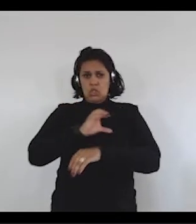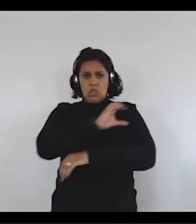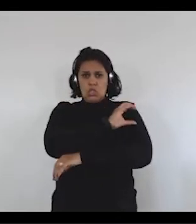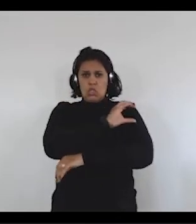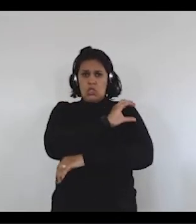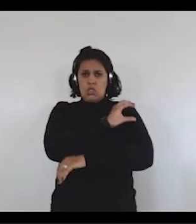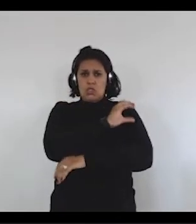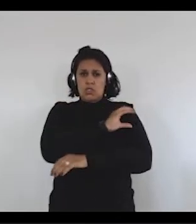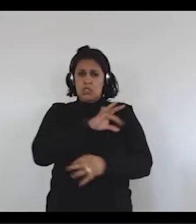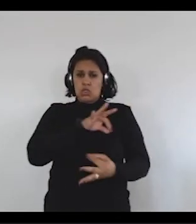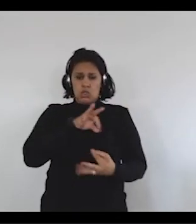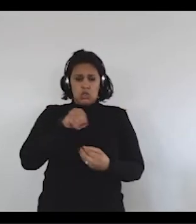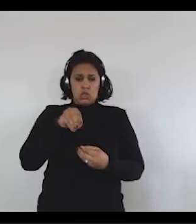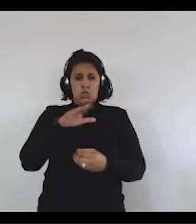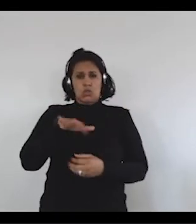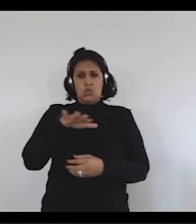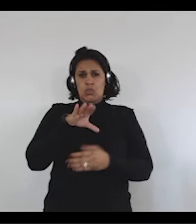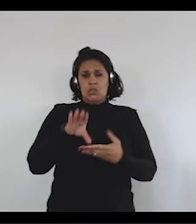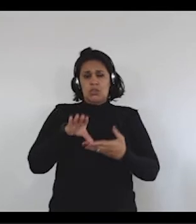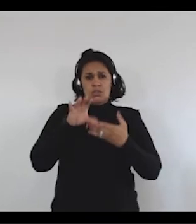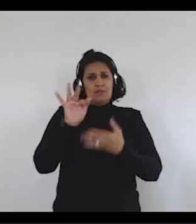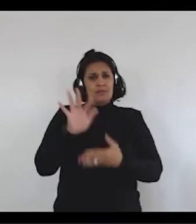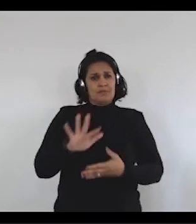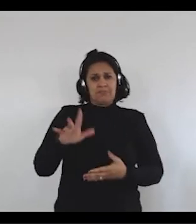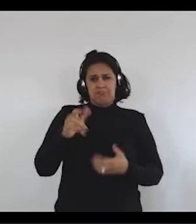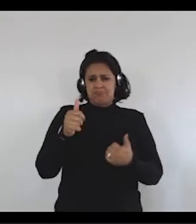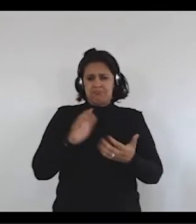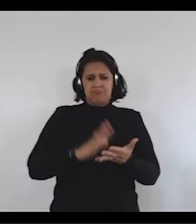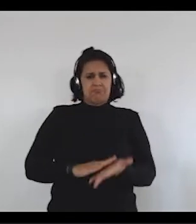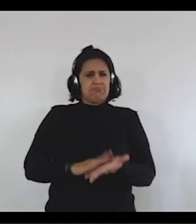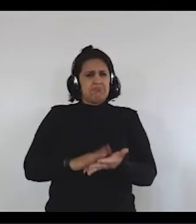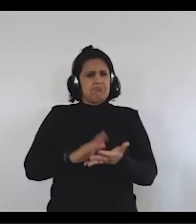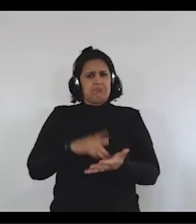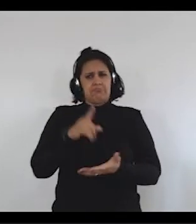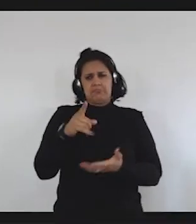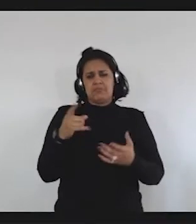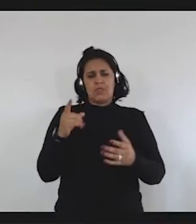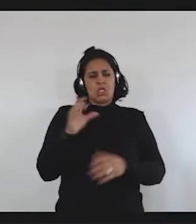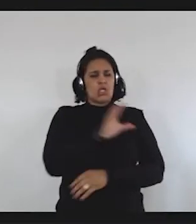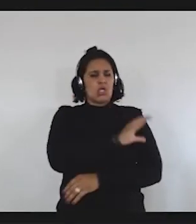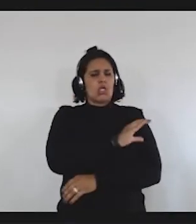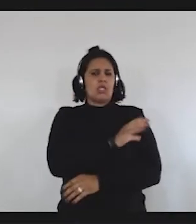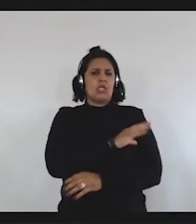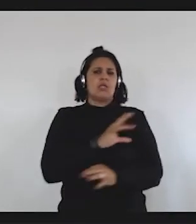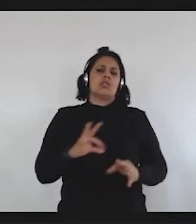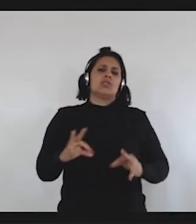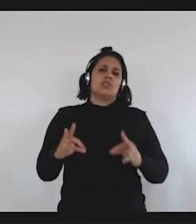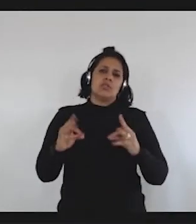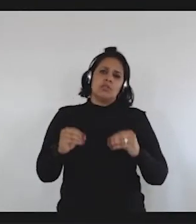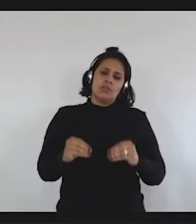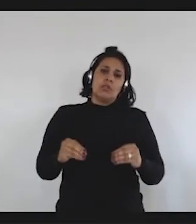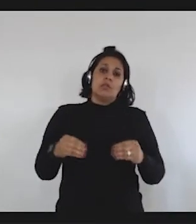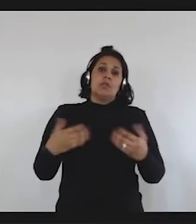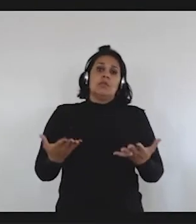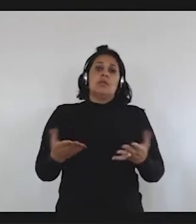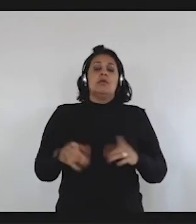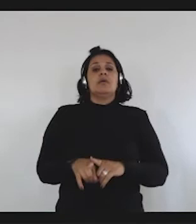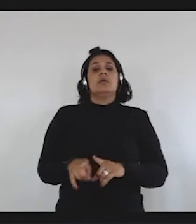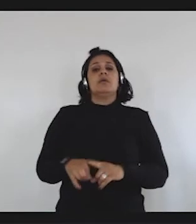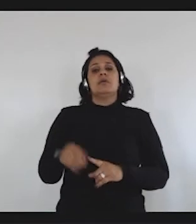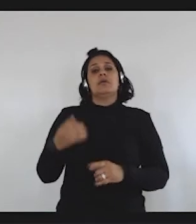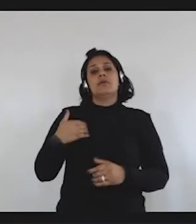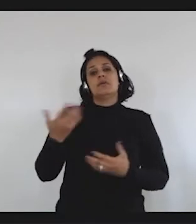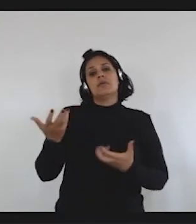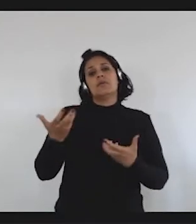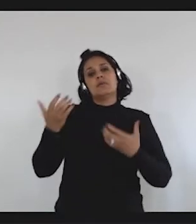de quase tudo desse Conselho Federal aqui, nosso secretário-geral, que é coordenador de todas as comissões. E, em seu nome, estender